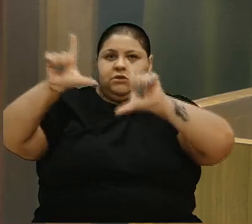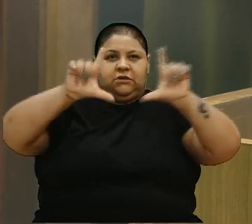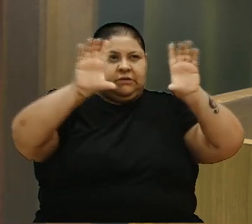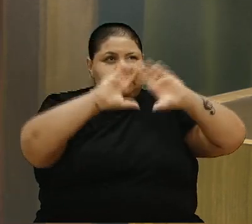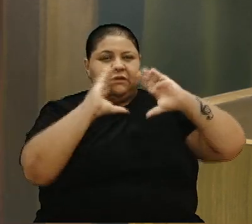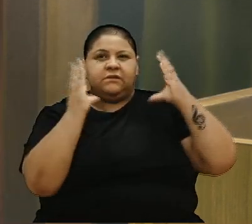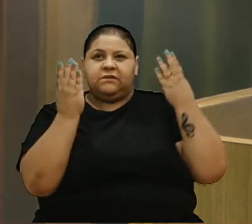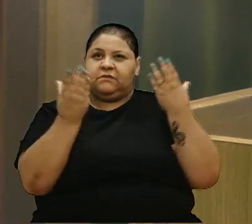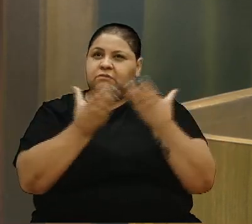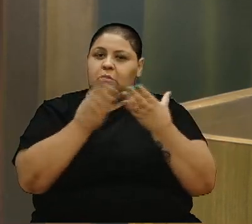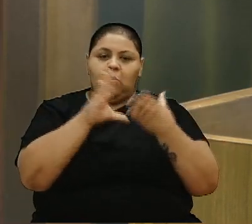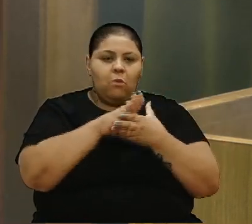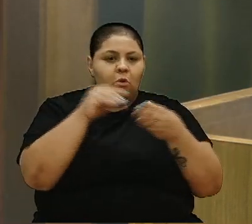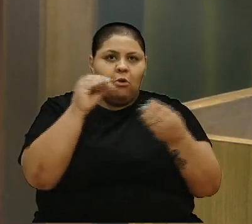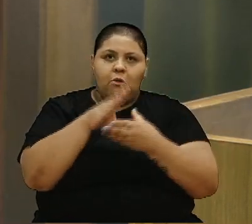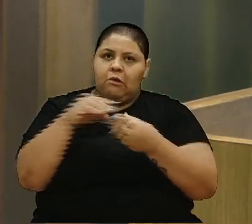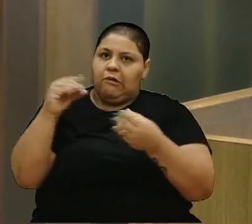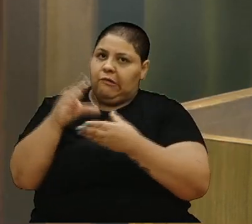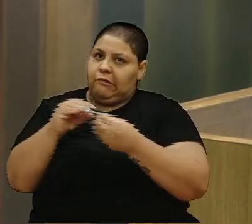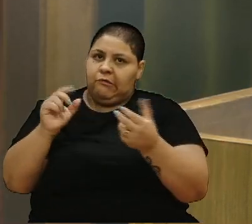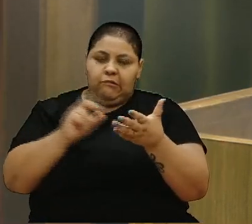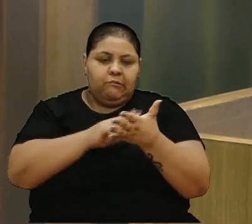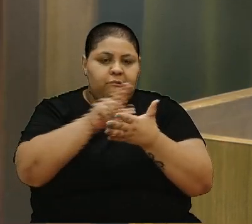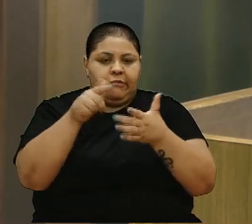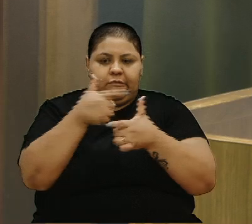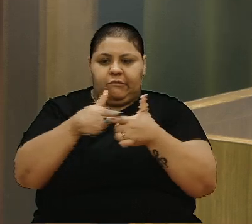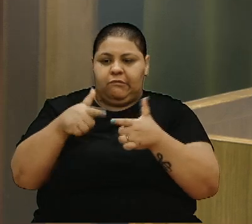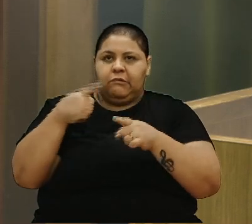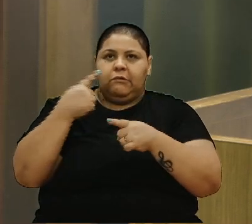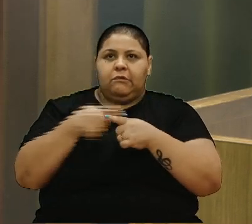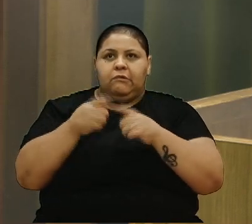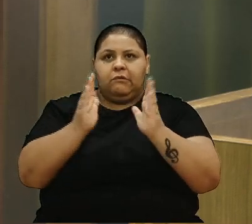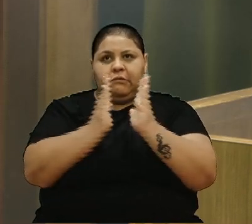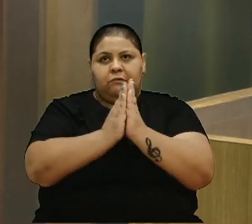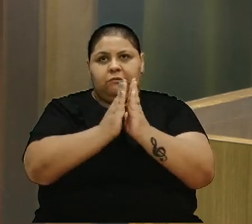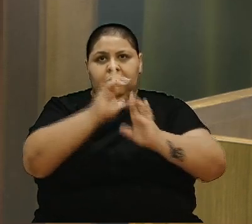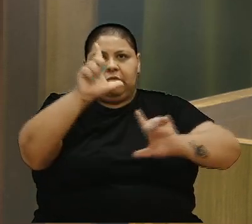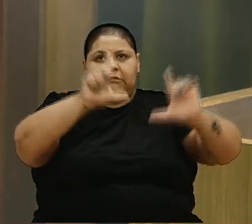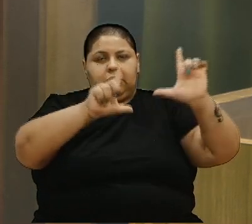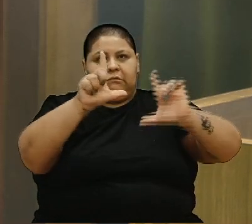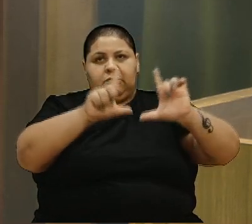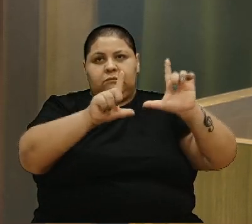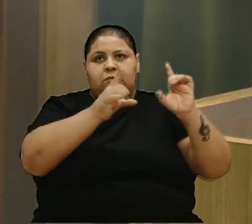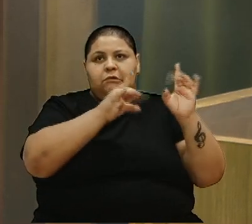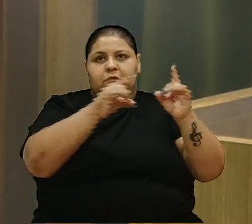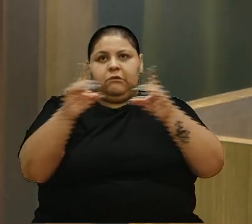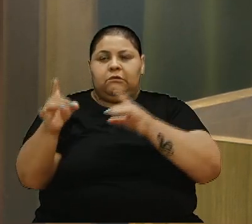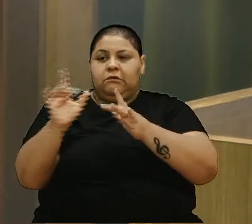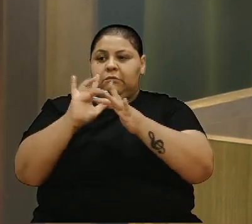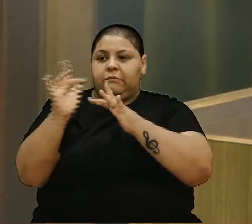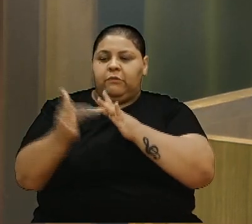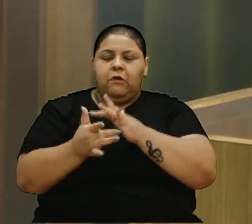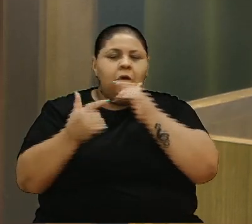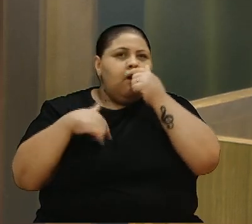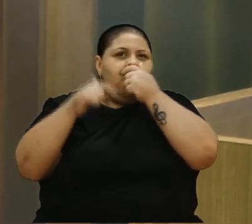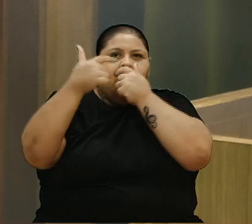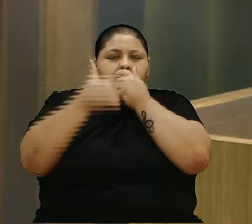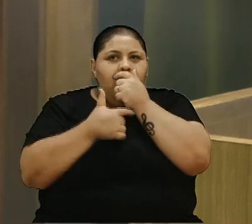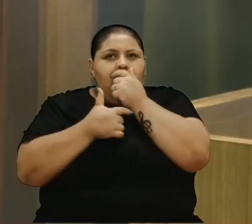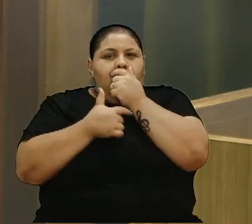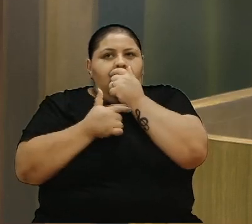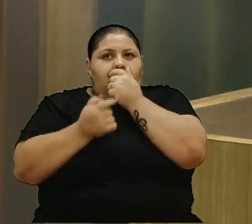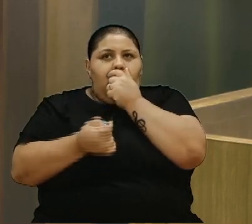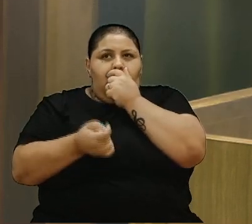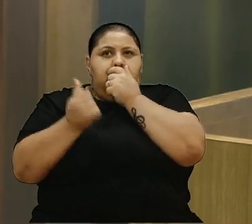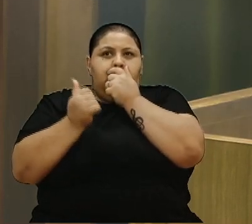comunitárias foram cessando por vários problemas, em razão também do apelo das TVs comerciais, das redes sociais. Eu acho que nós estamos prestes